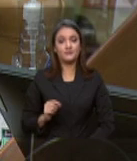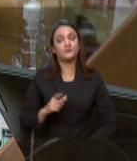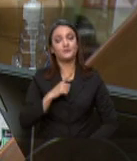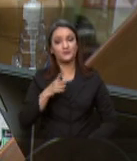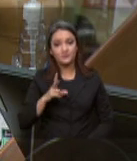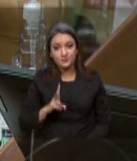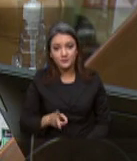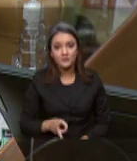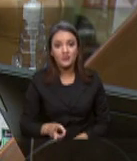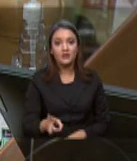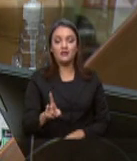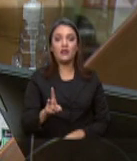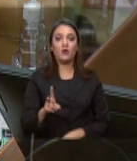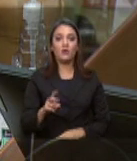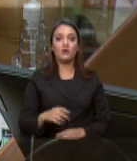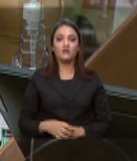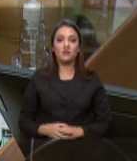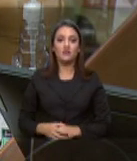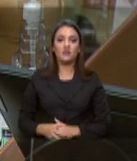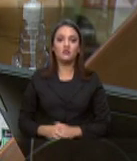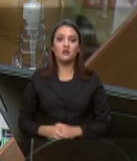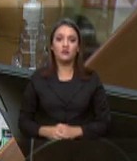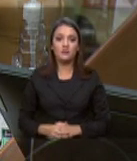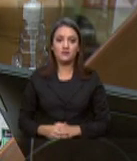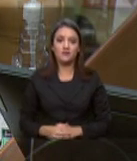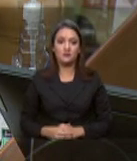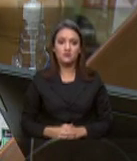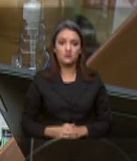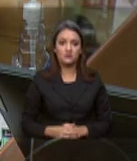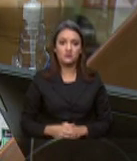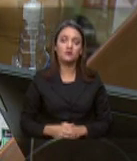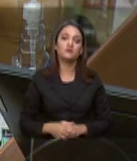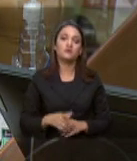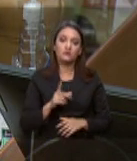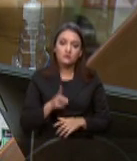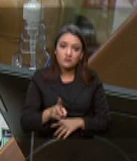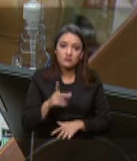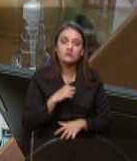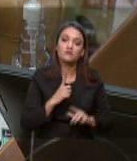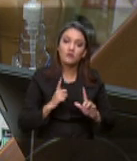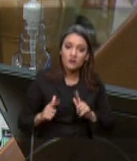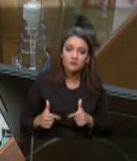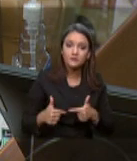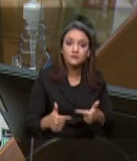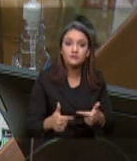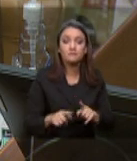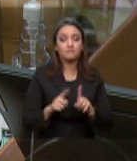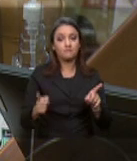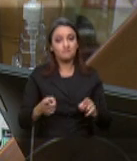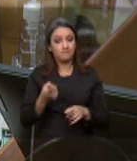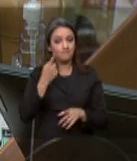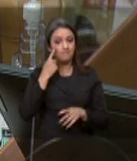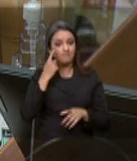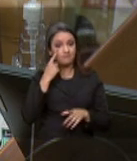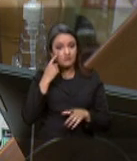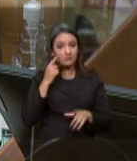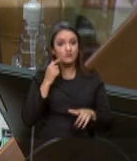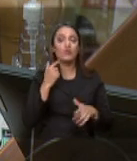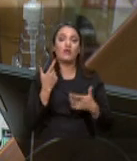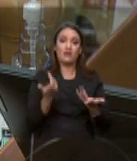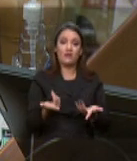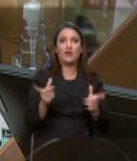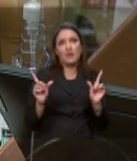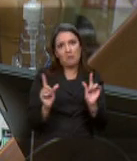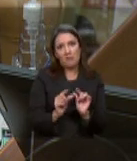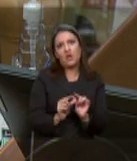haver operações de fiscalização. E o que eles apresentam é que essas operações eram menores,